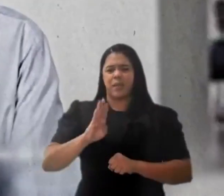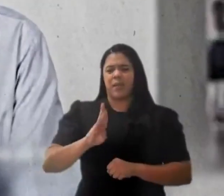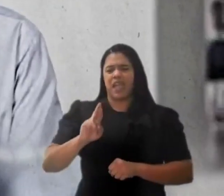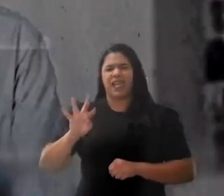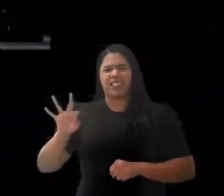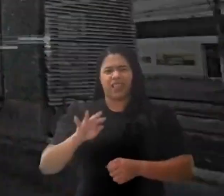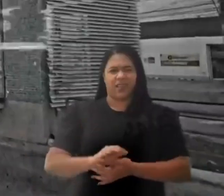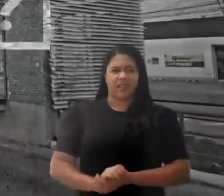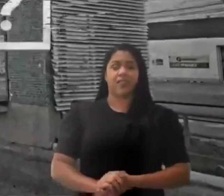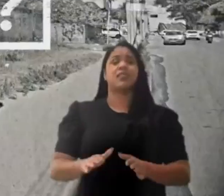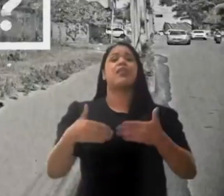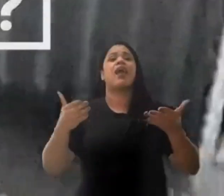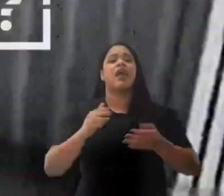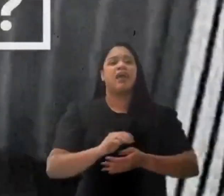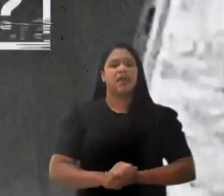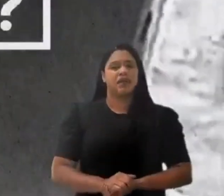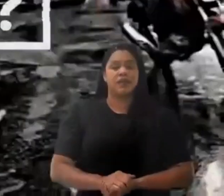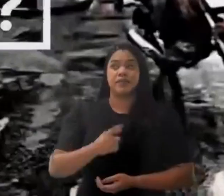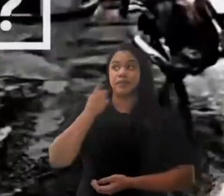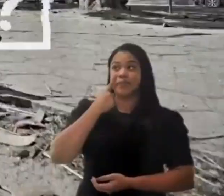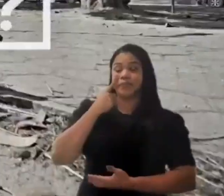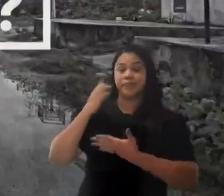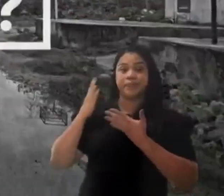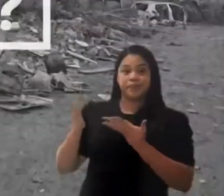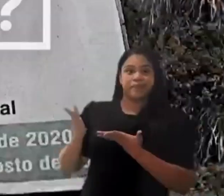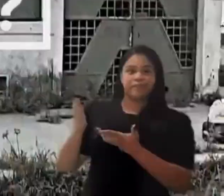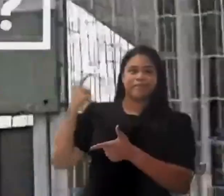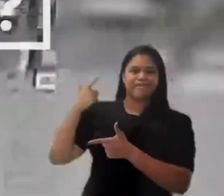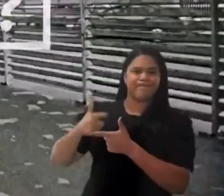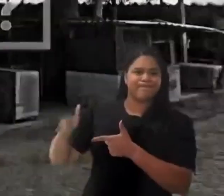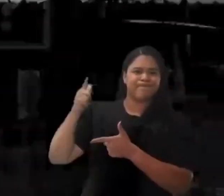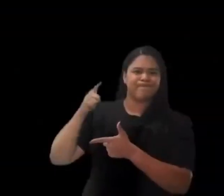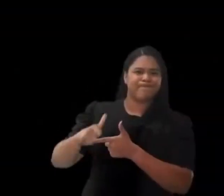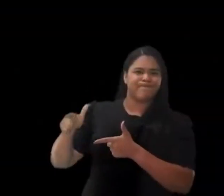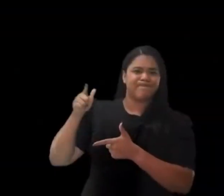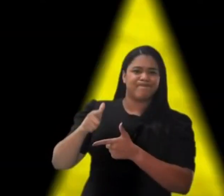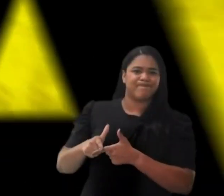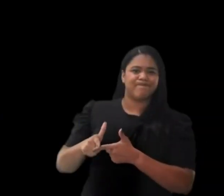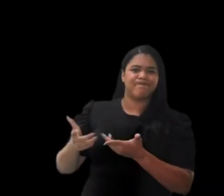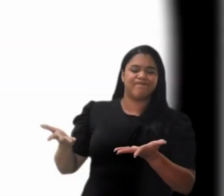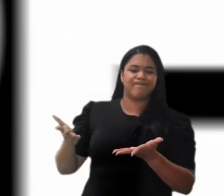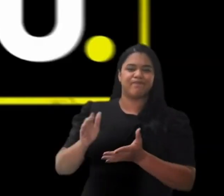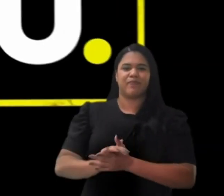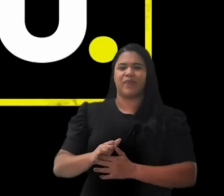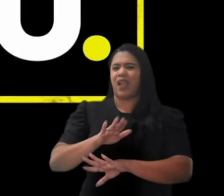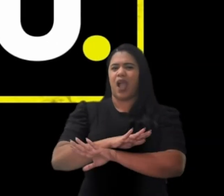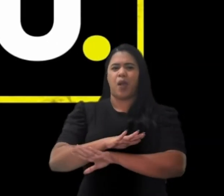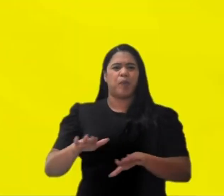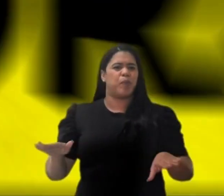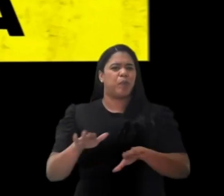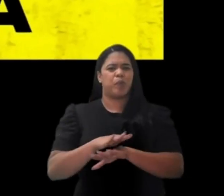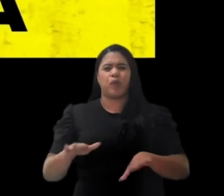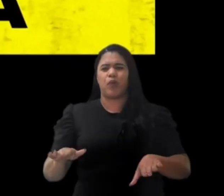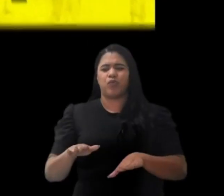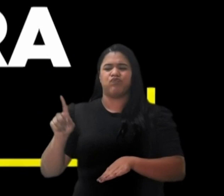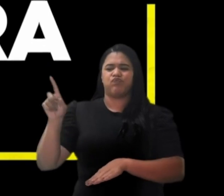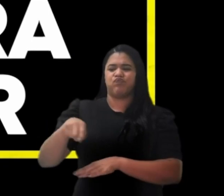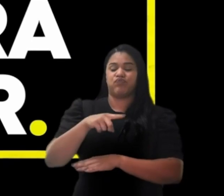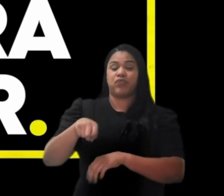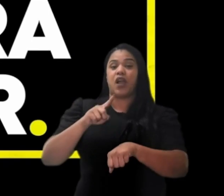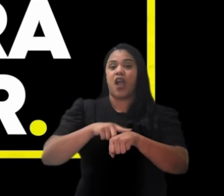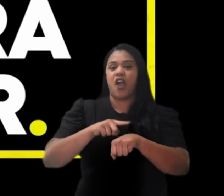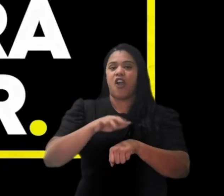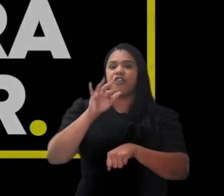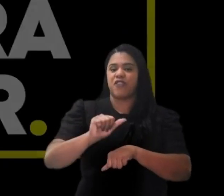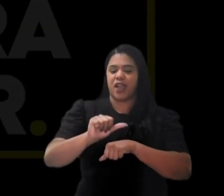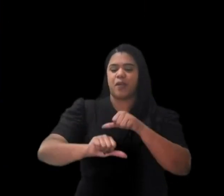do BRT. Cadê? Vai invadir o óleo do céu. Já deu. É hora de